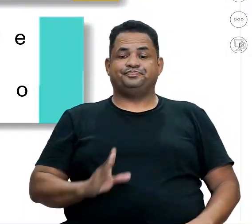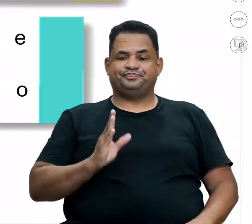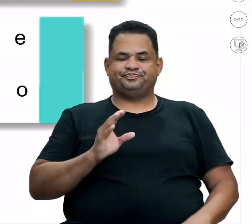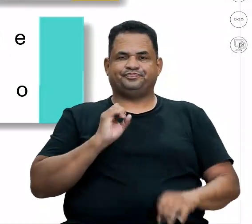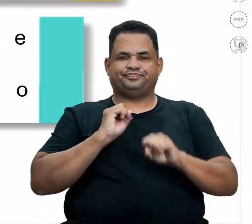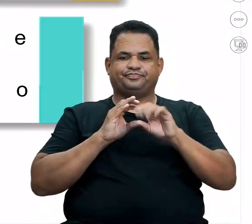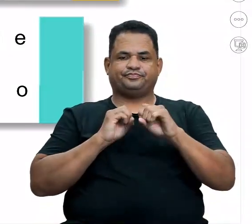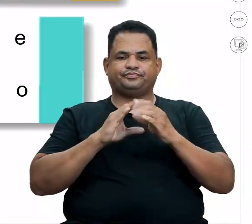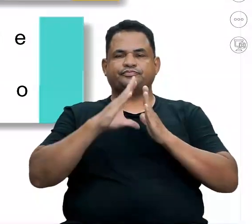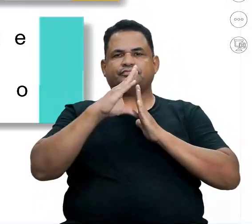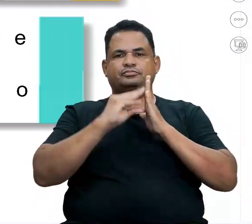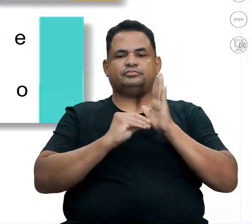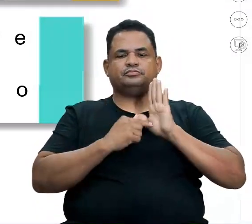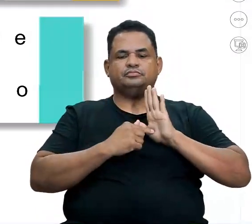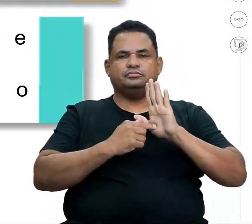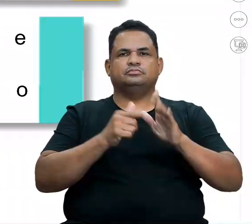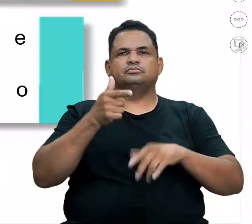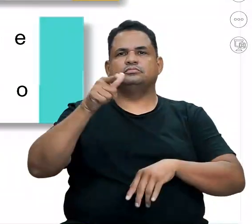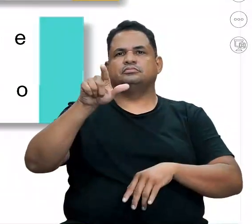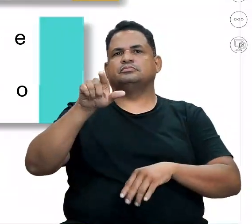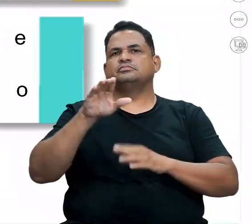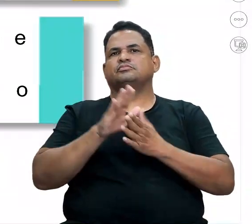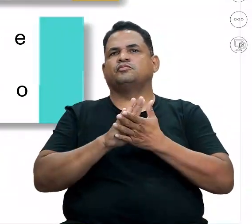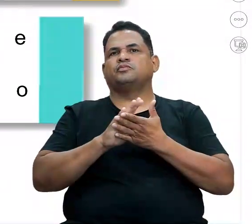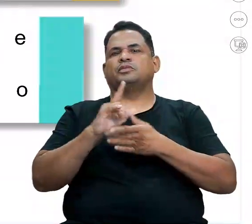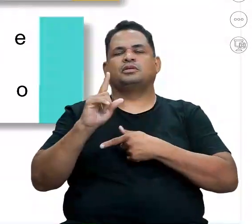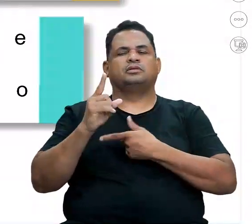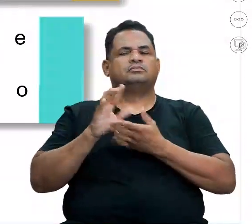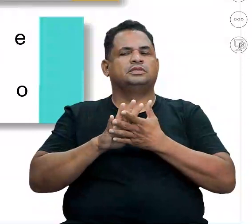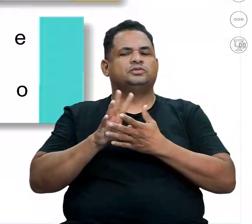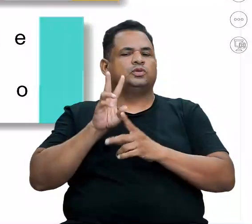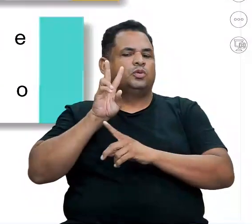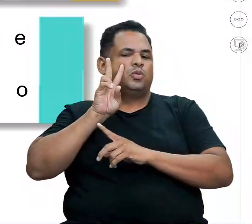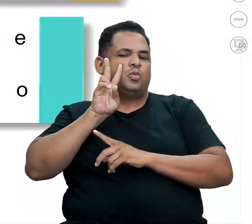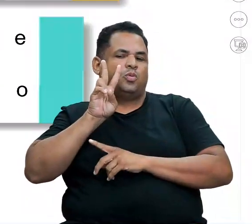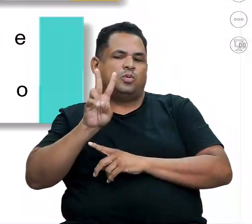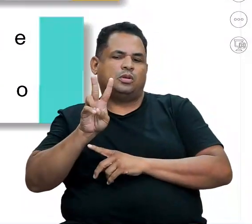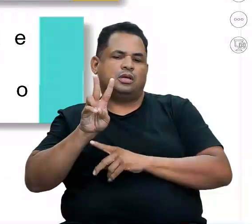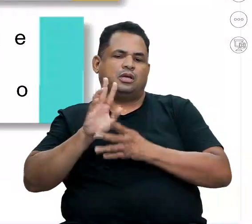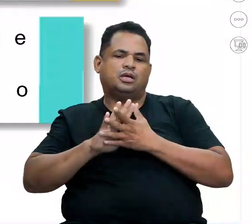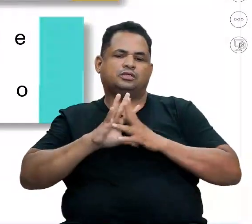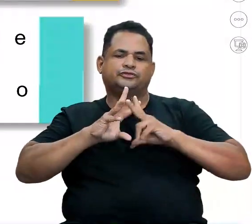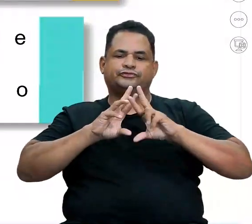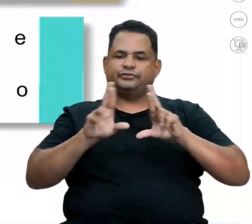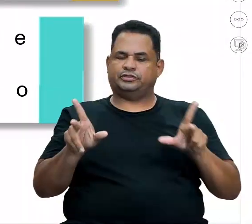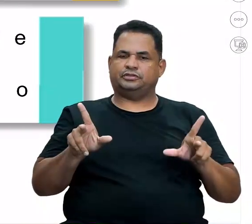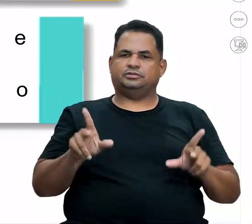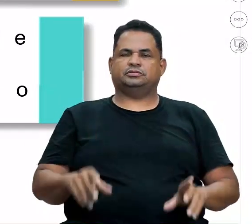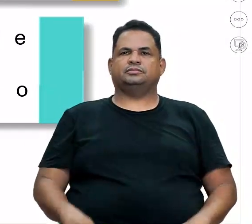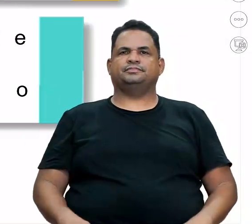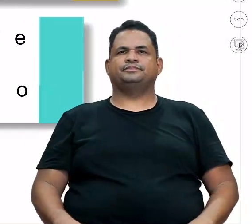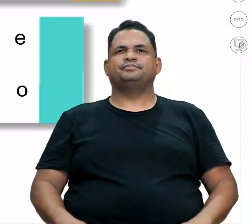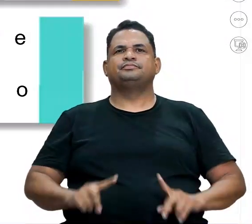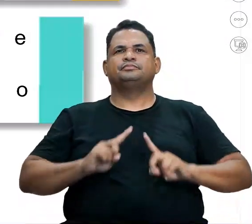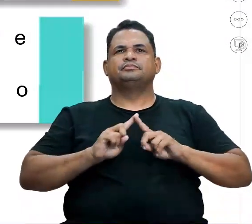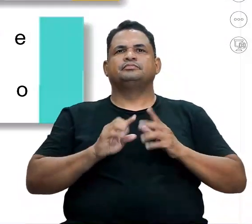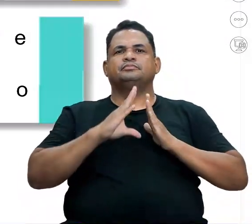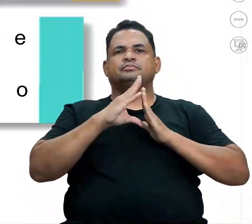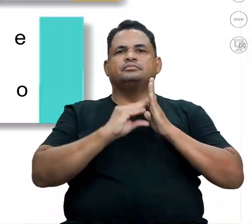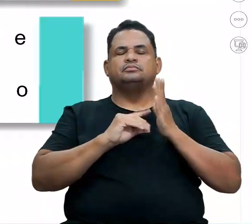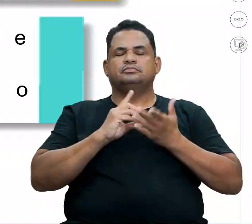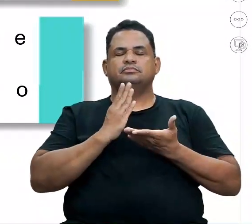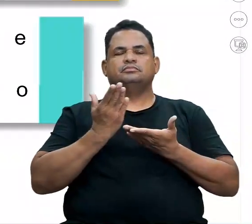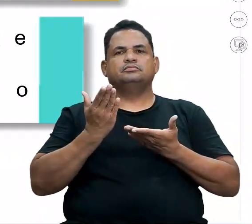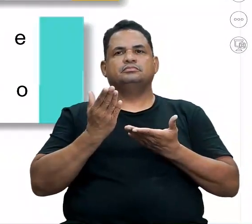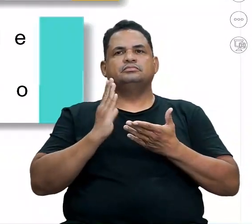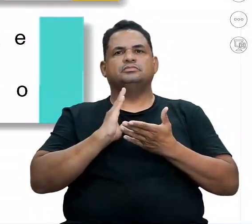vai trazendo eles novamente sob uma nova roupagem, sob uma nova perspectiva. Mas esses conteúdos a gente, querendo ou não, de uma forma ou de